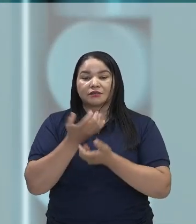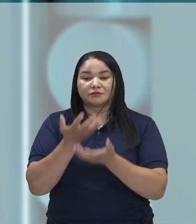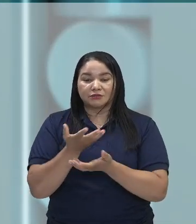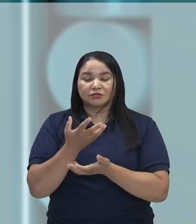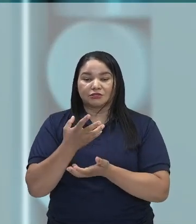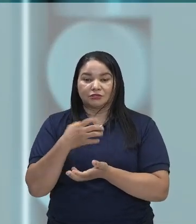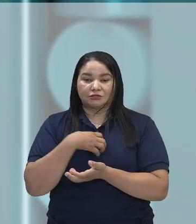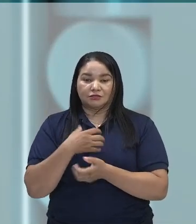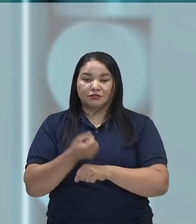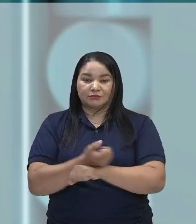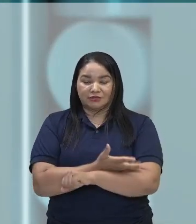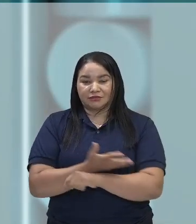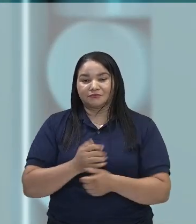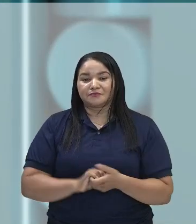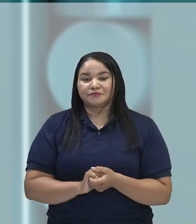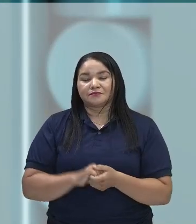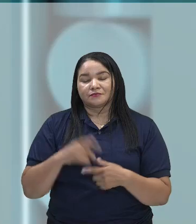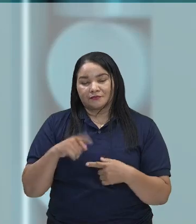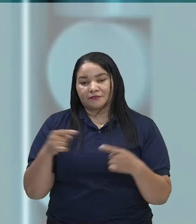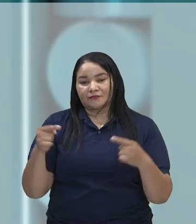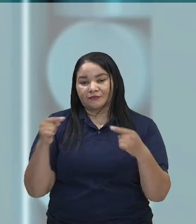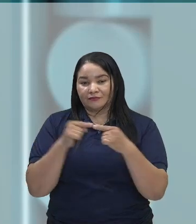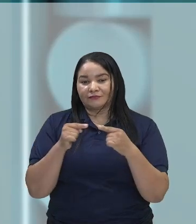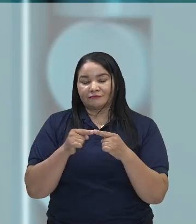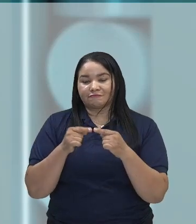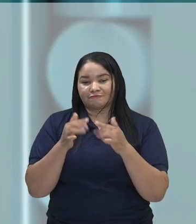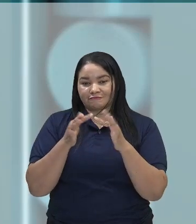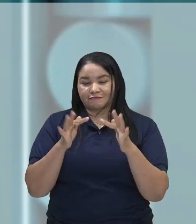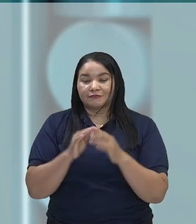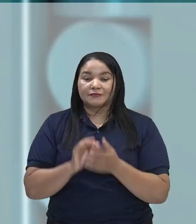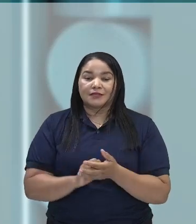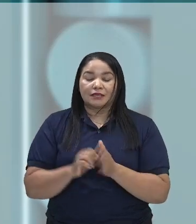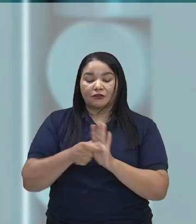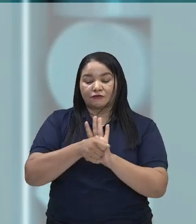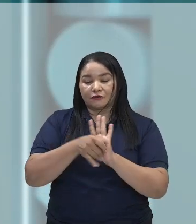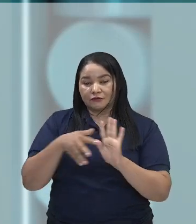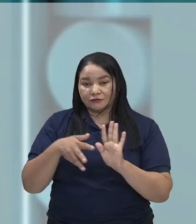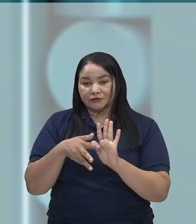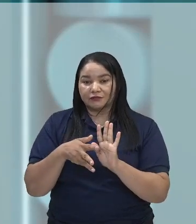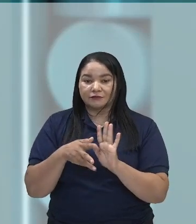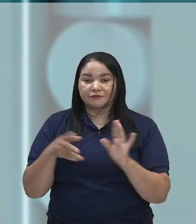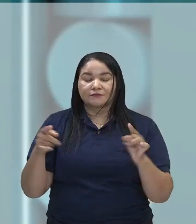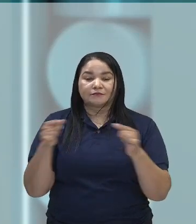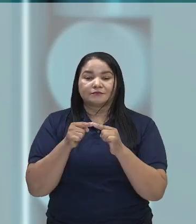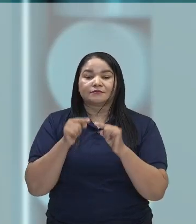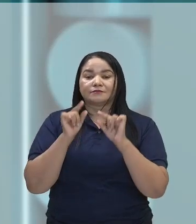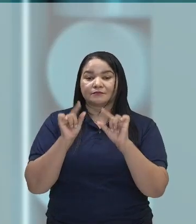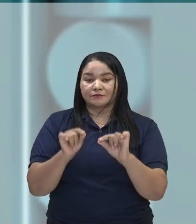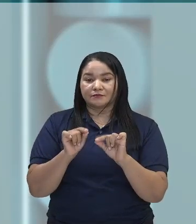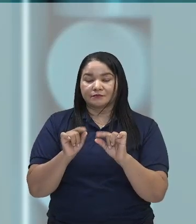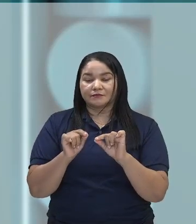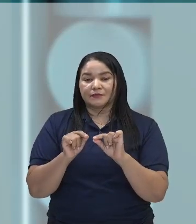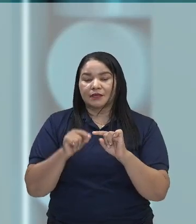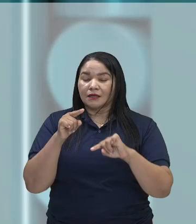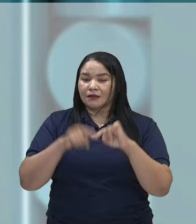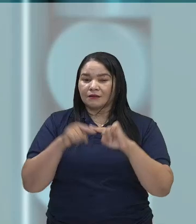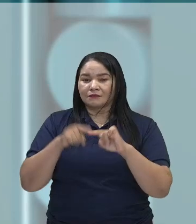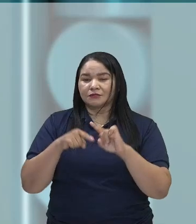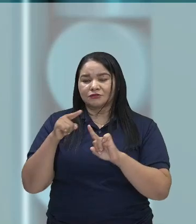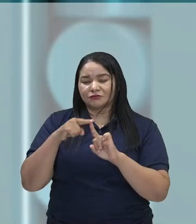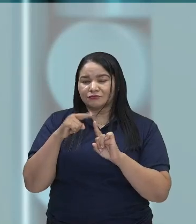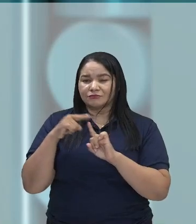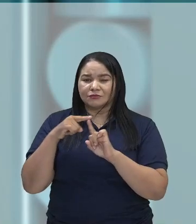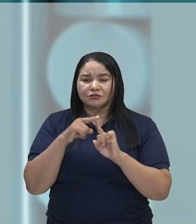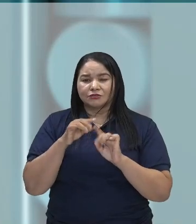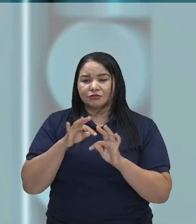emoção. Então, é dessa forma que acontece. Figuras de linguagem nada mais é do que ferramenta na mão